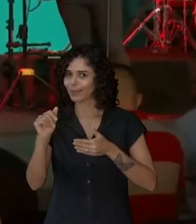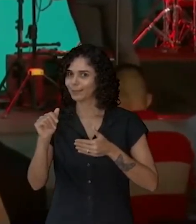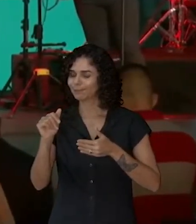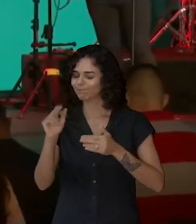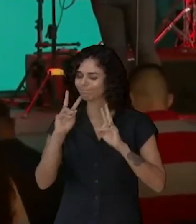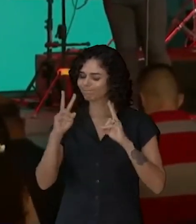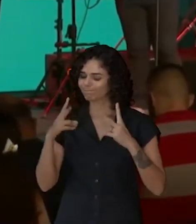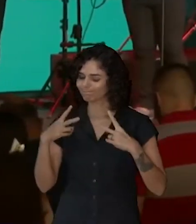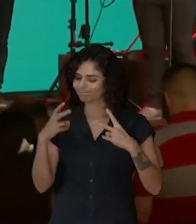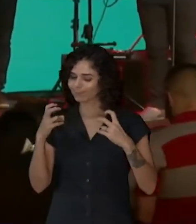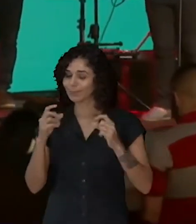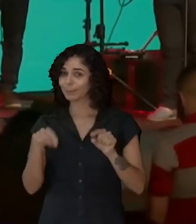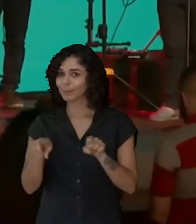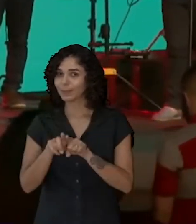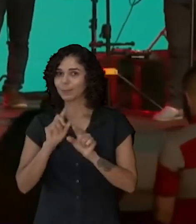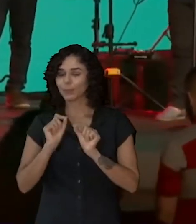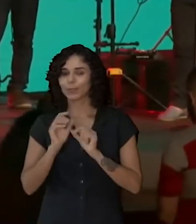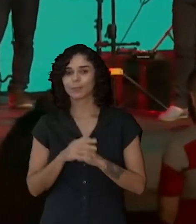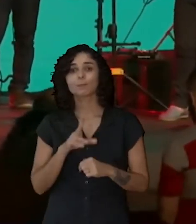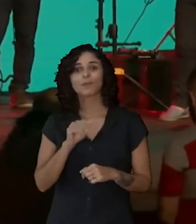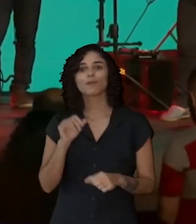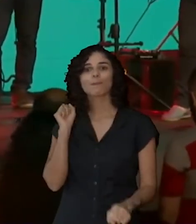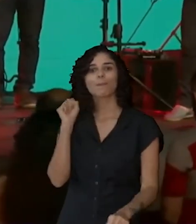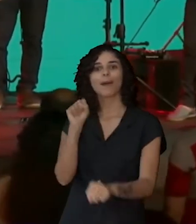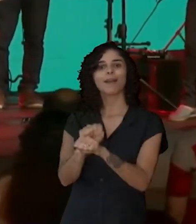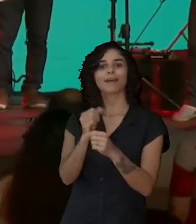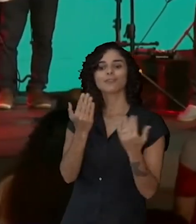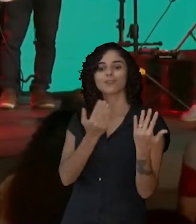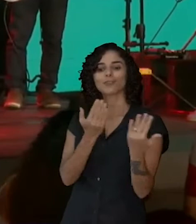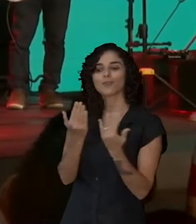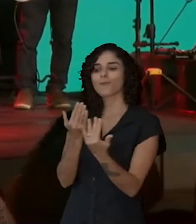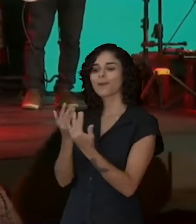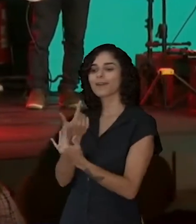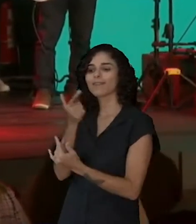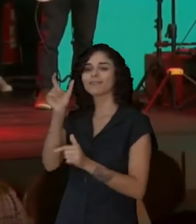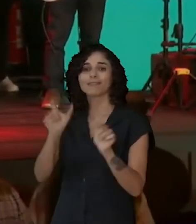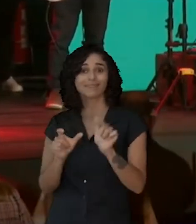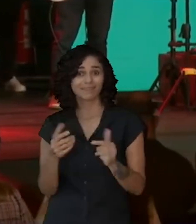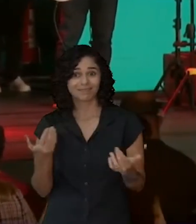Você vai parar de se comparar com os outros.